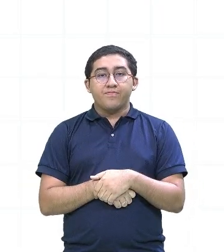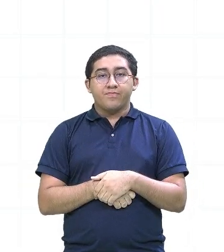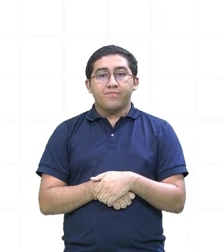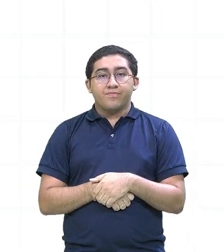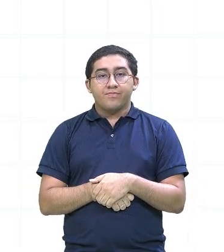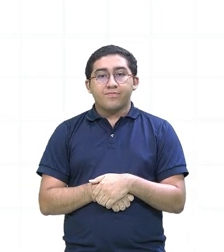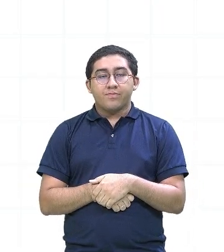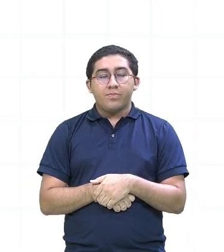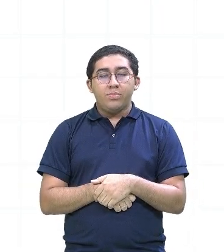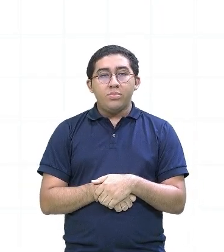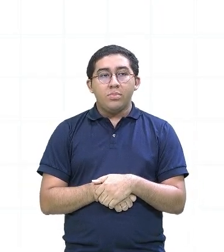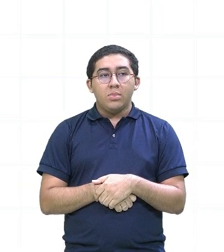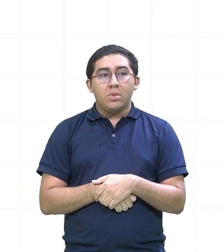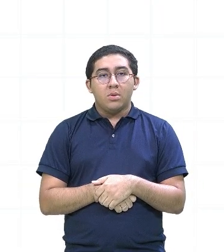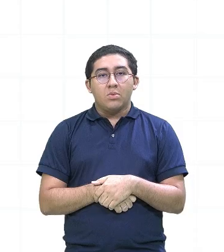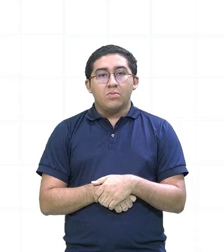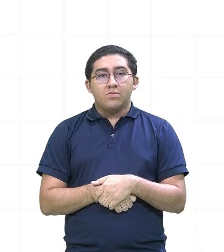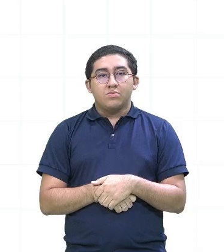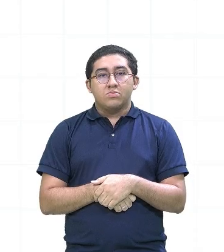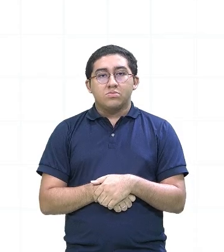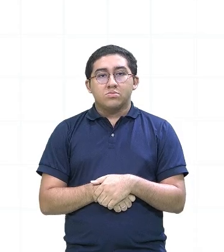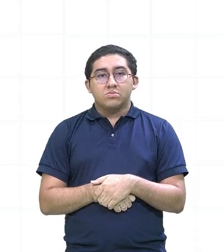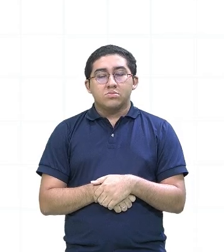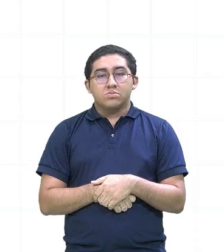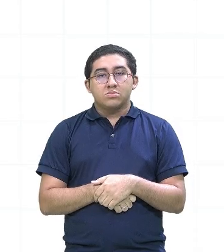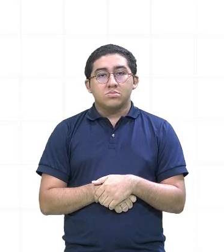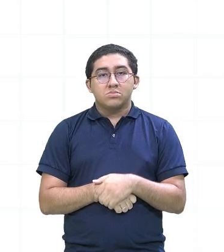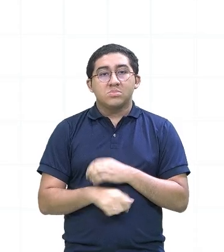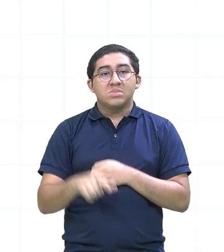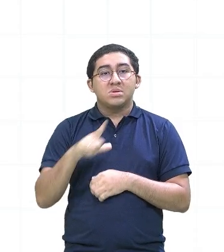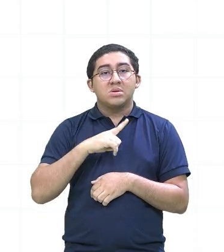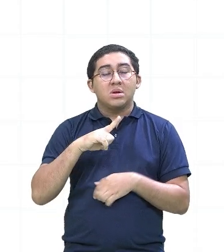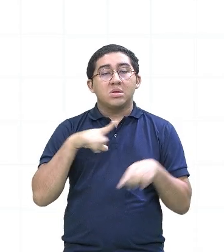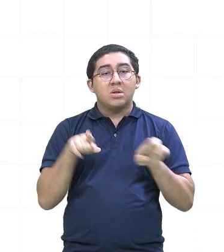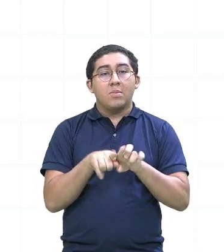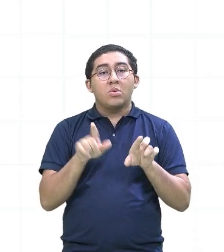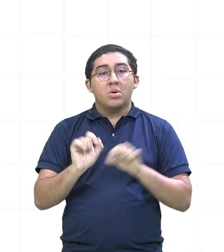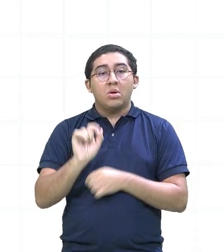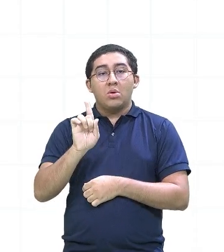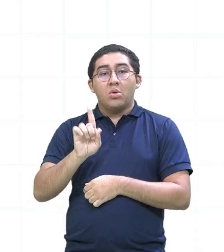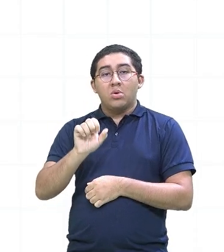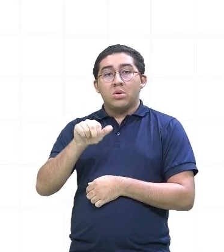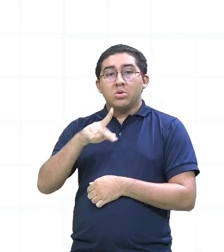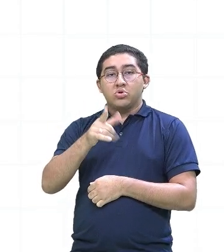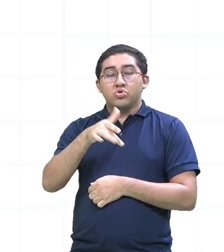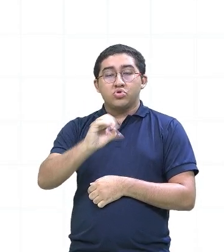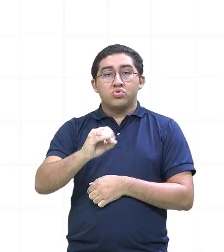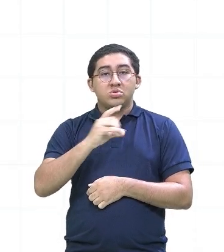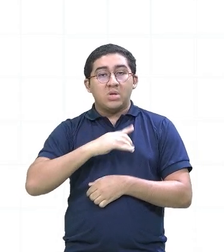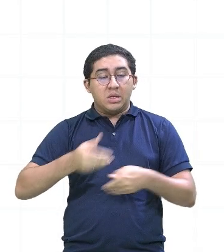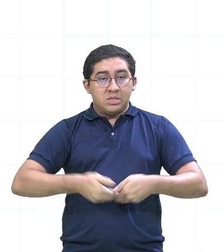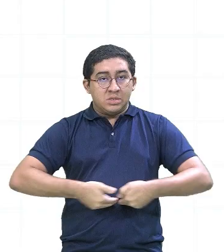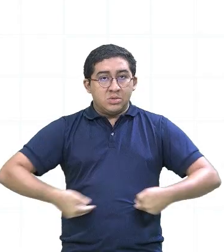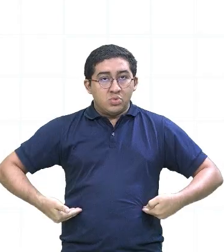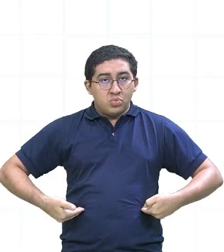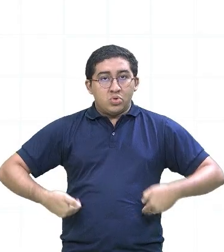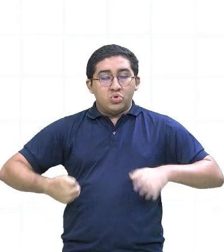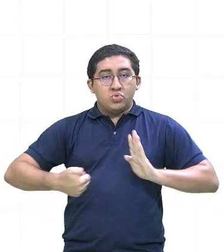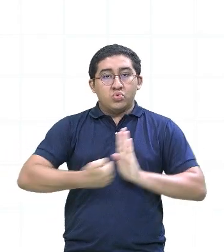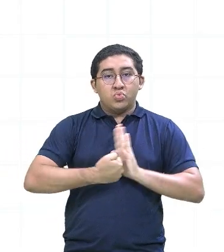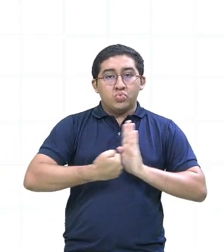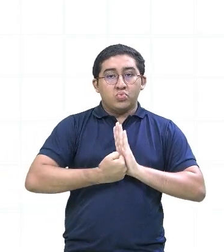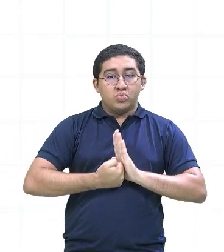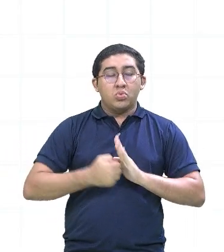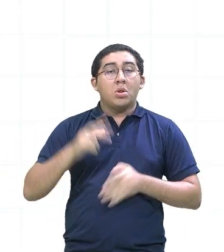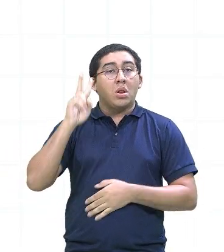também. Depois nós temos o gancho, que é um soco que atinge a região da cintura. Lembrando que